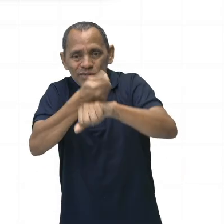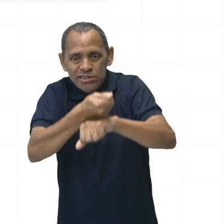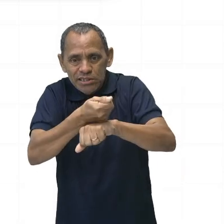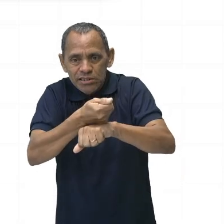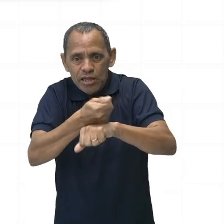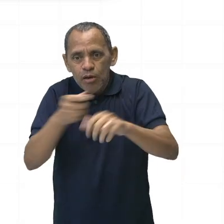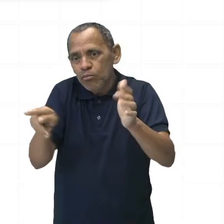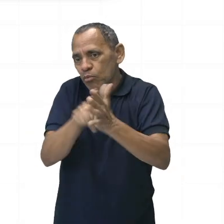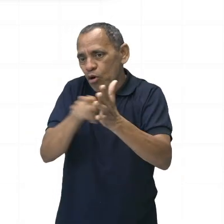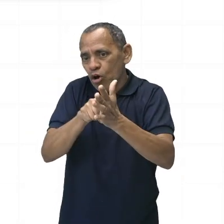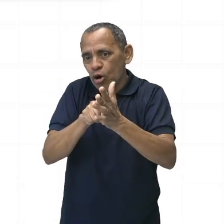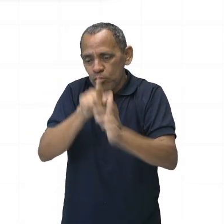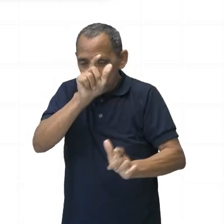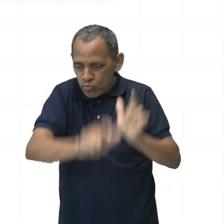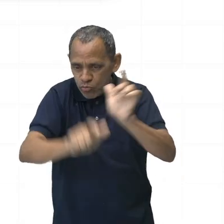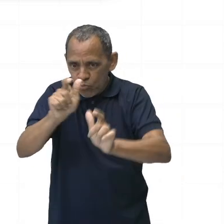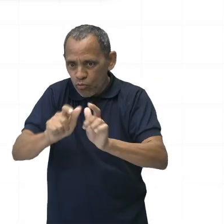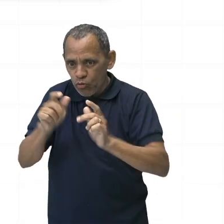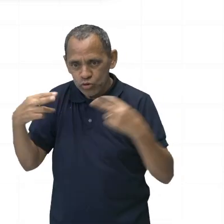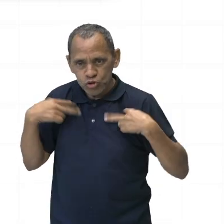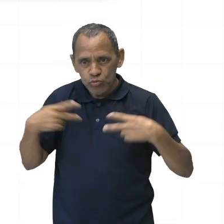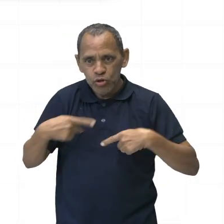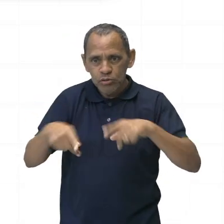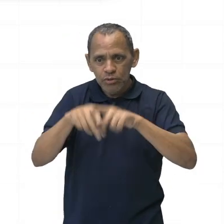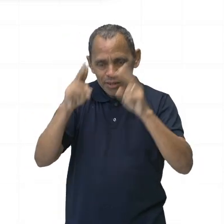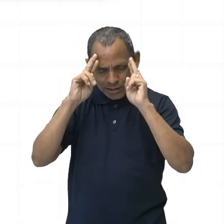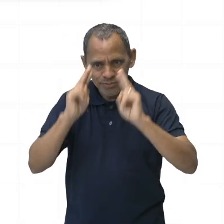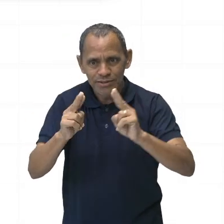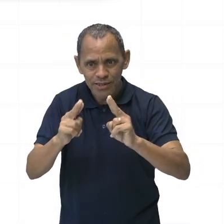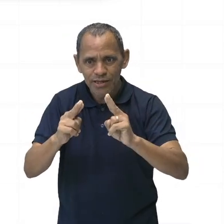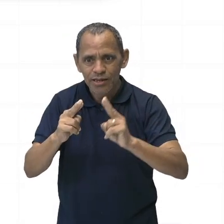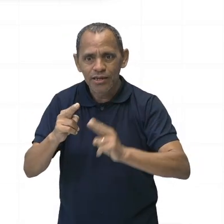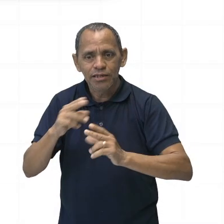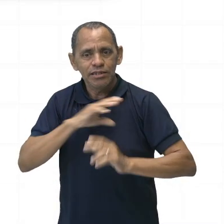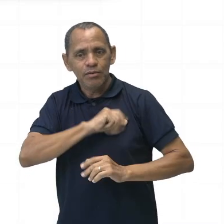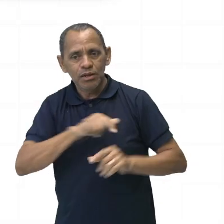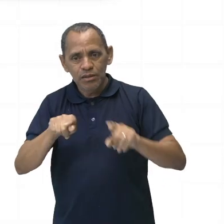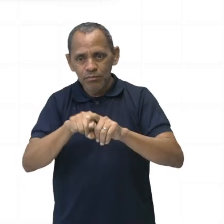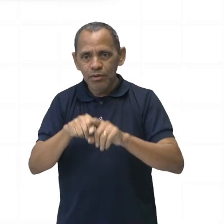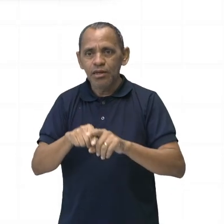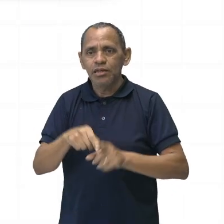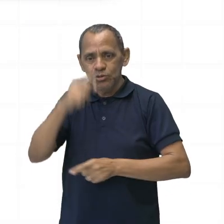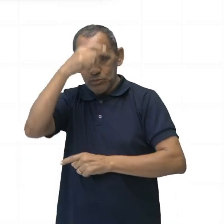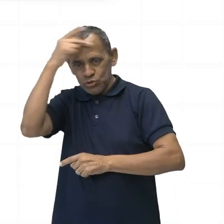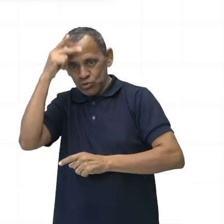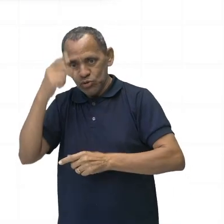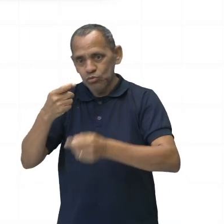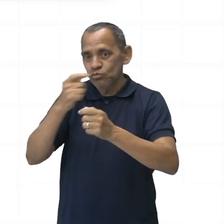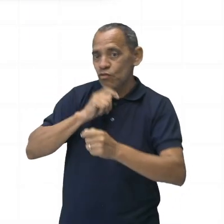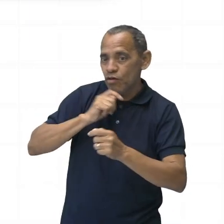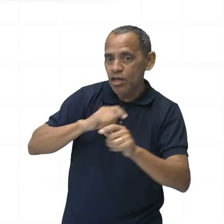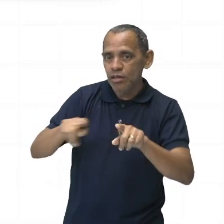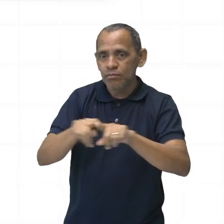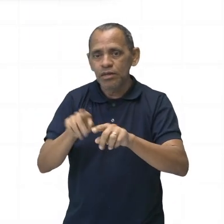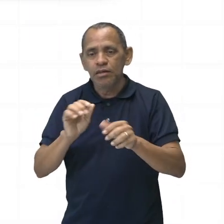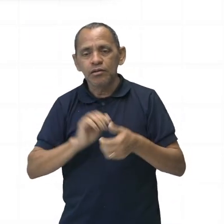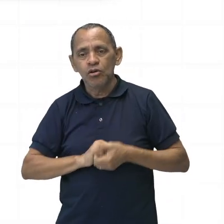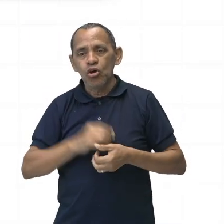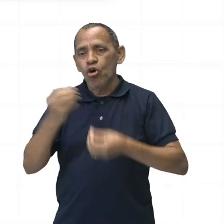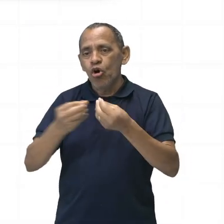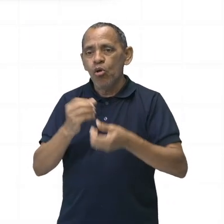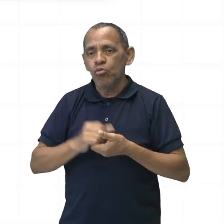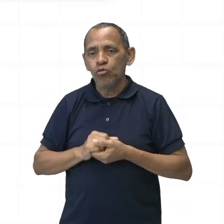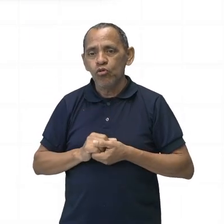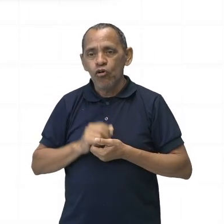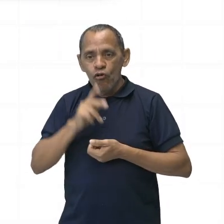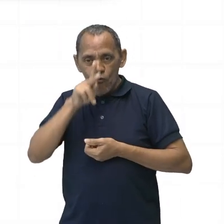amar os anciãos, para que estes se sintam, apesar da diminuição das forças, parte da sociedade. O cuidado terá de